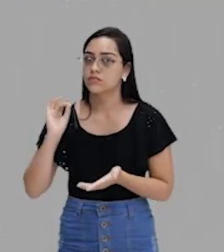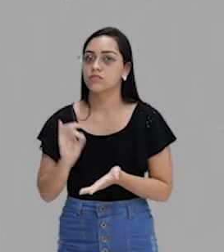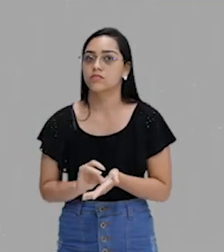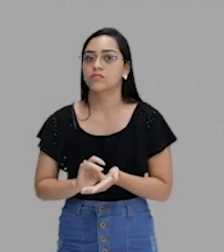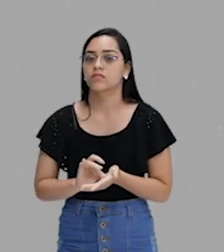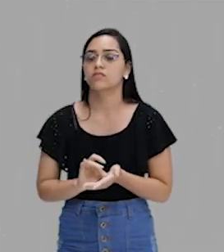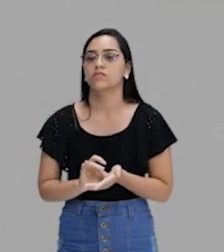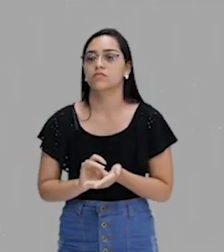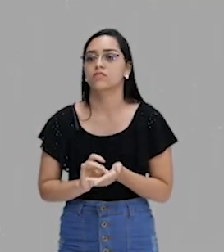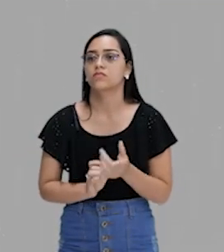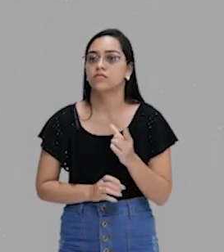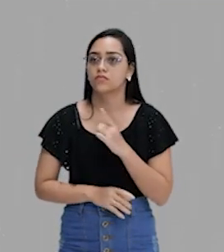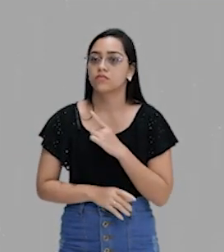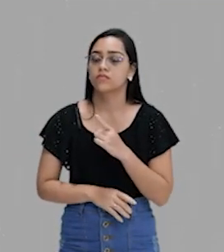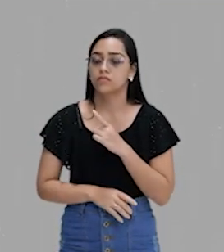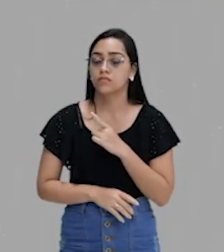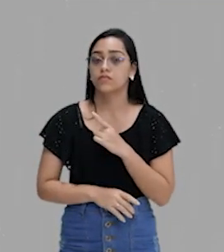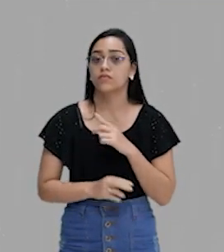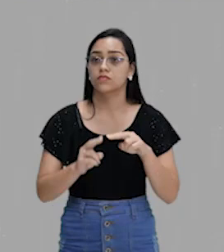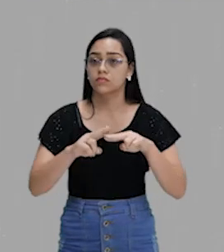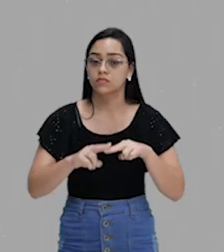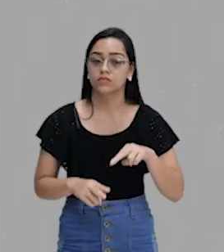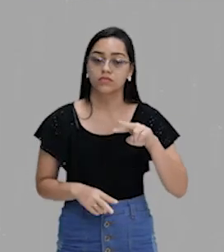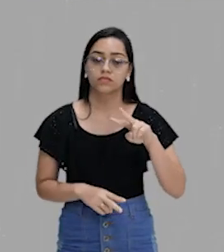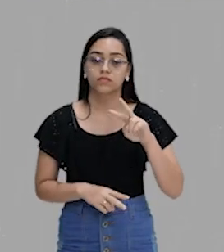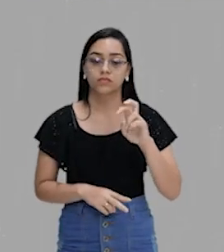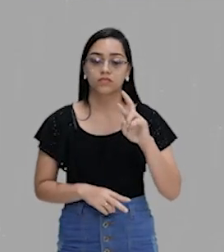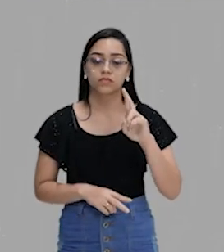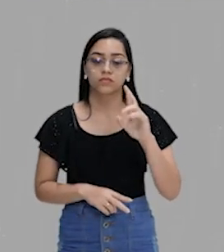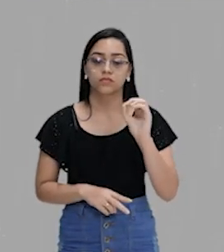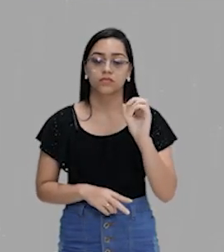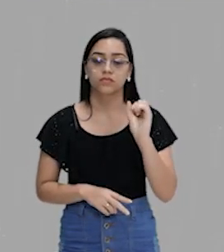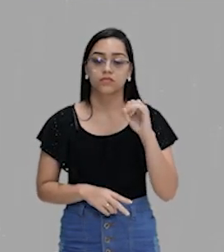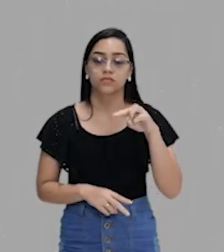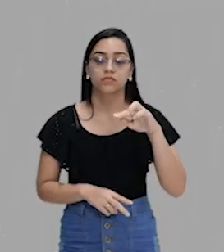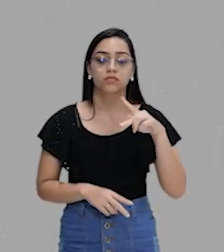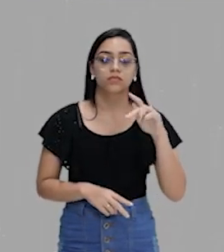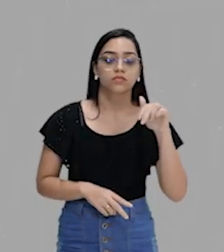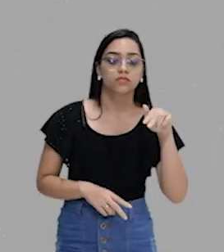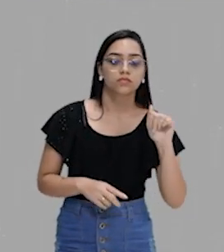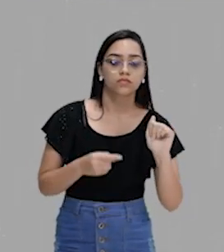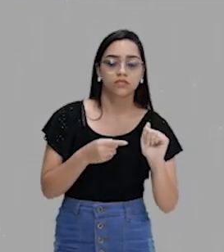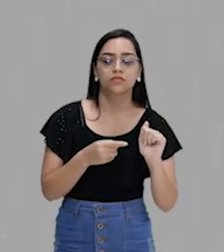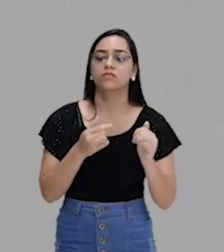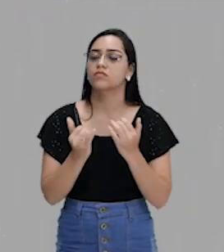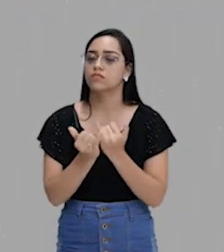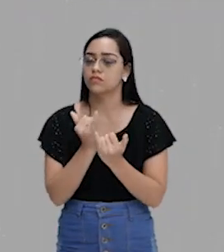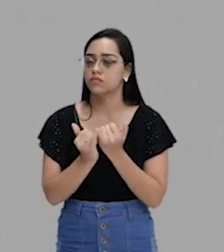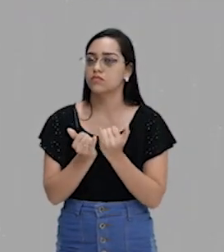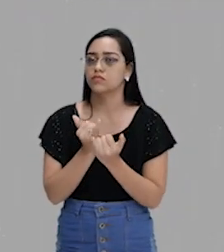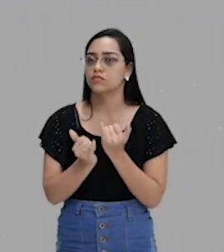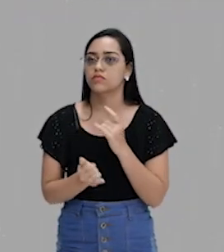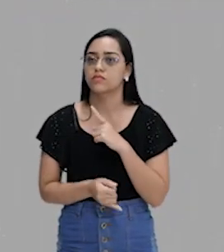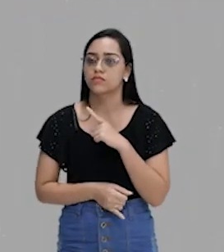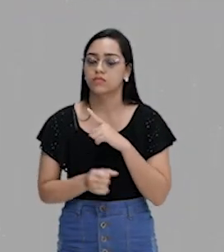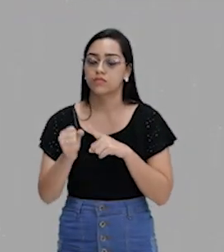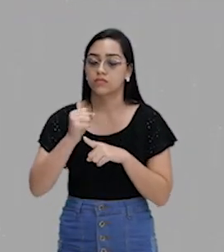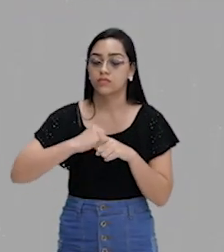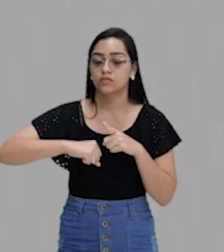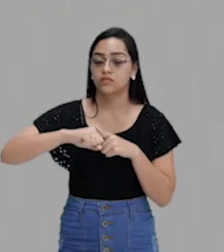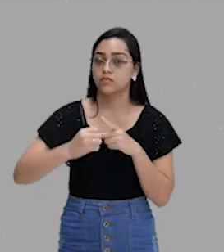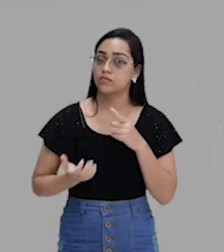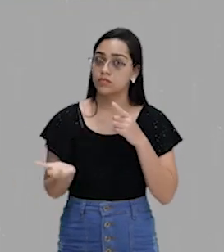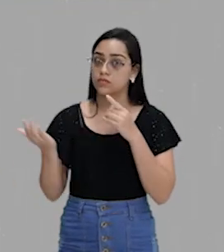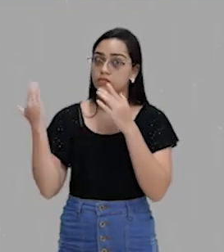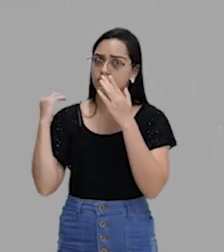verossímil, né? Próxima da realidade, por isso verossímil, verossimilhança, muito parecido com a sociedade